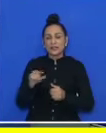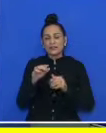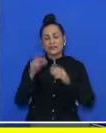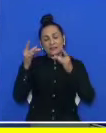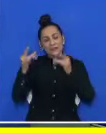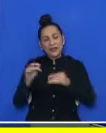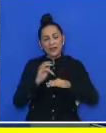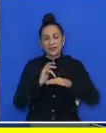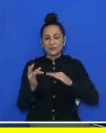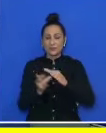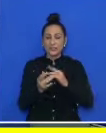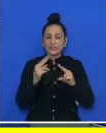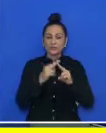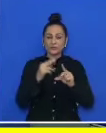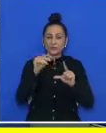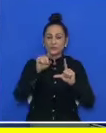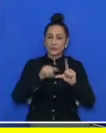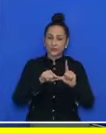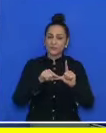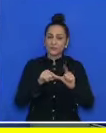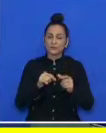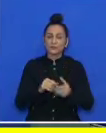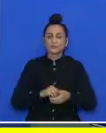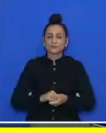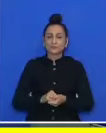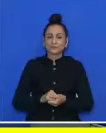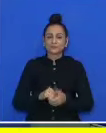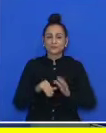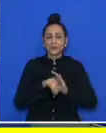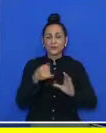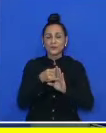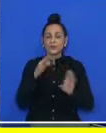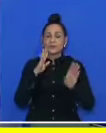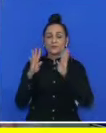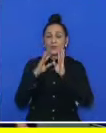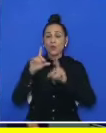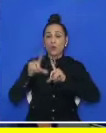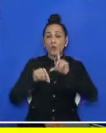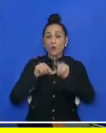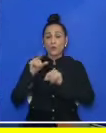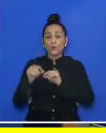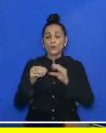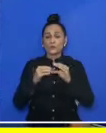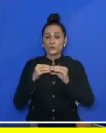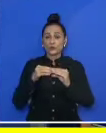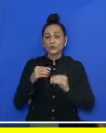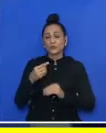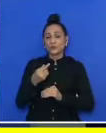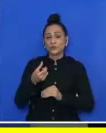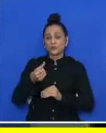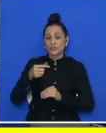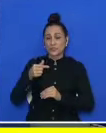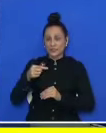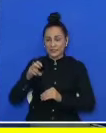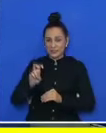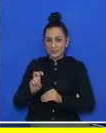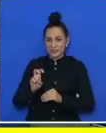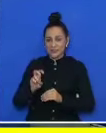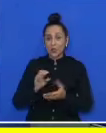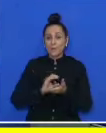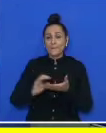Caixa e da Rede TV no YouTube e no Facebook. Sorteio do concurso 1675 da Time Mania, com o prêmio estimado